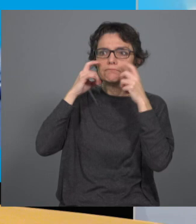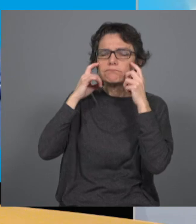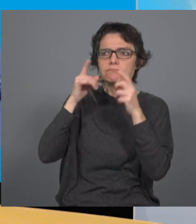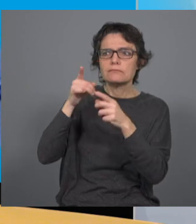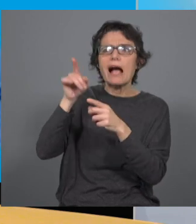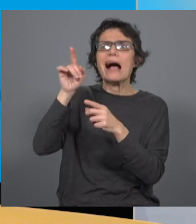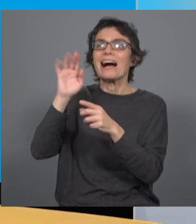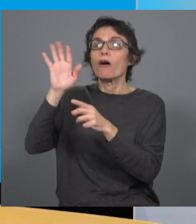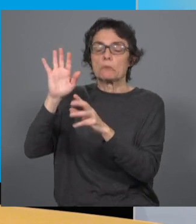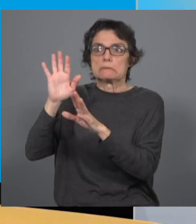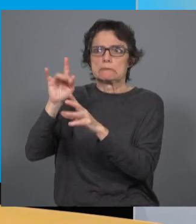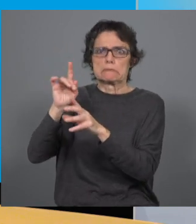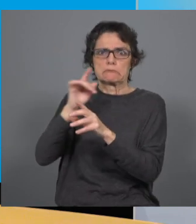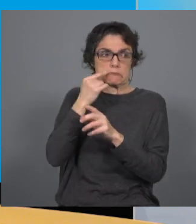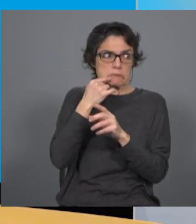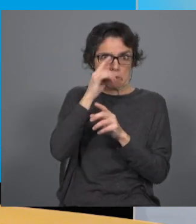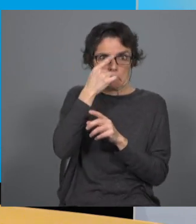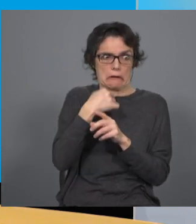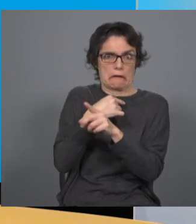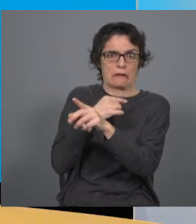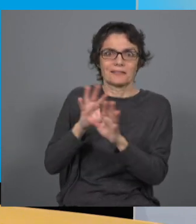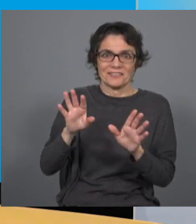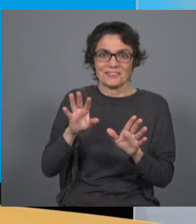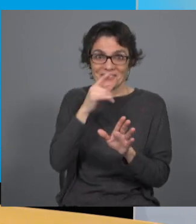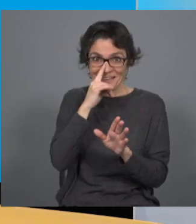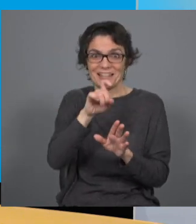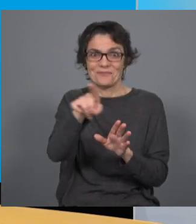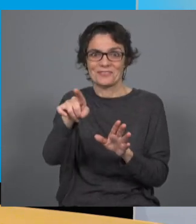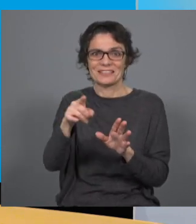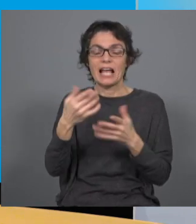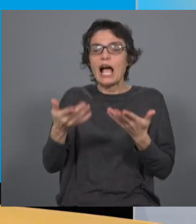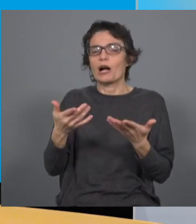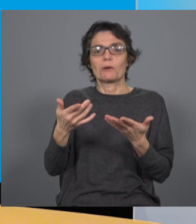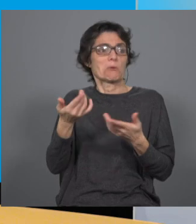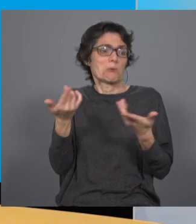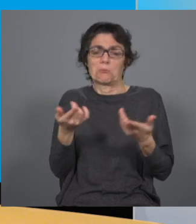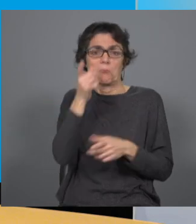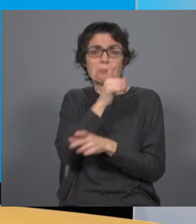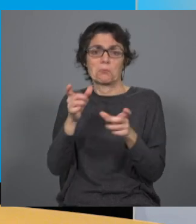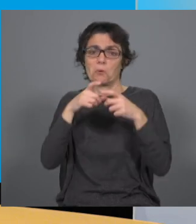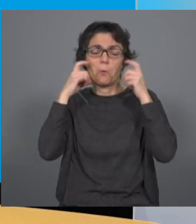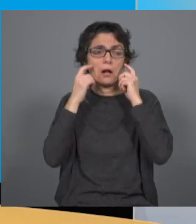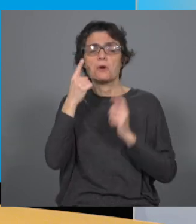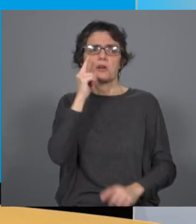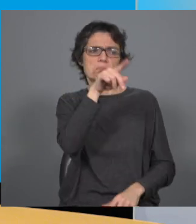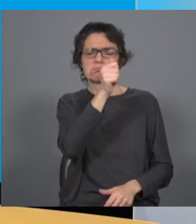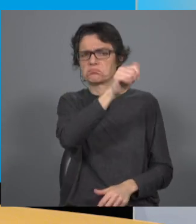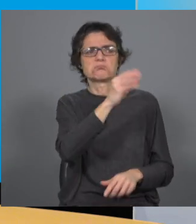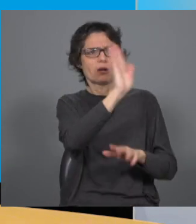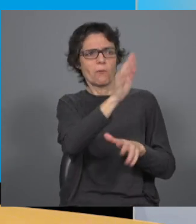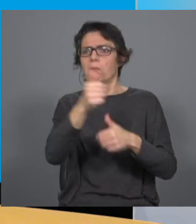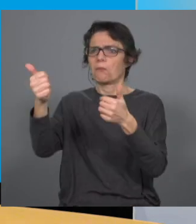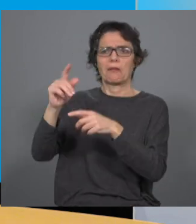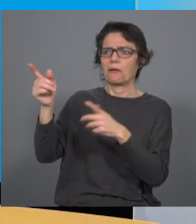pouco fomos afinando também essa capacidade. As pessoas já se conhecem, já se cumprimentam, mesmo de máscara, reconhecem-se na